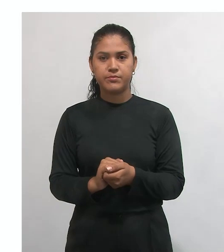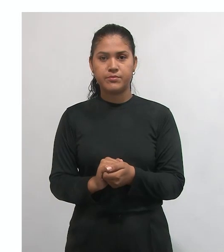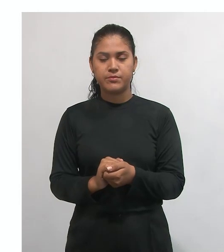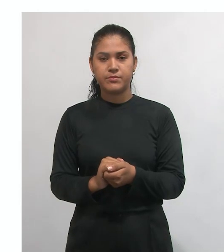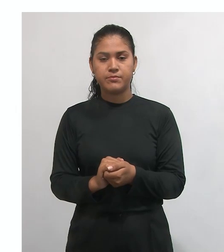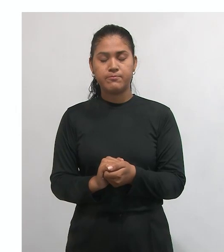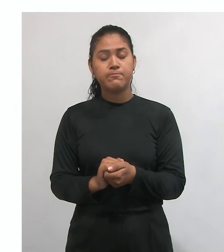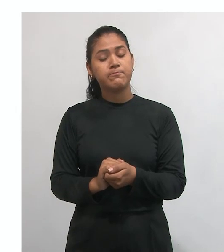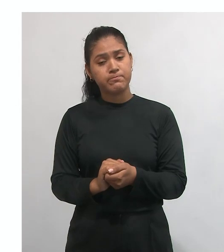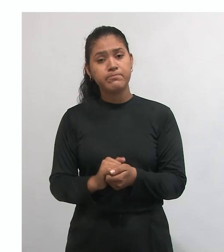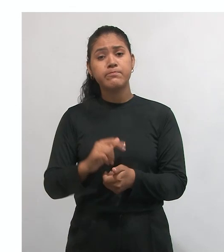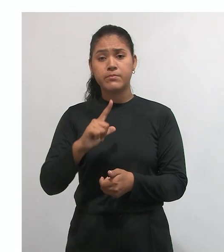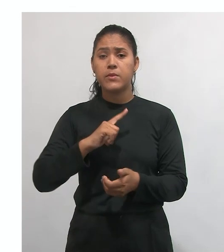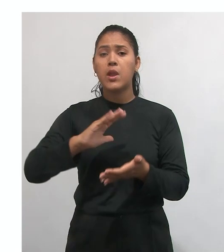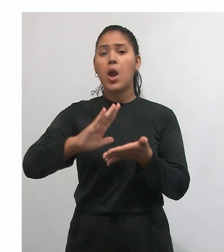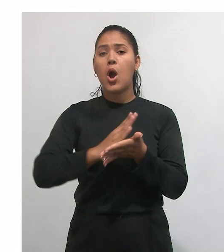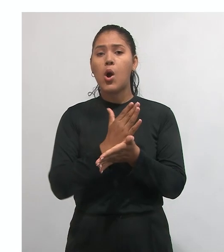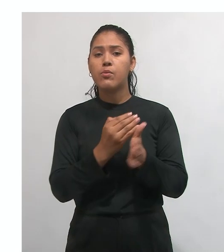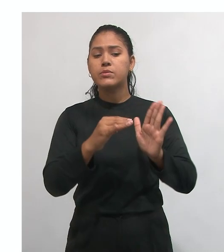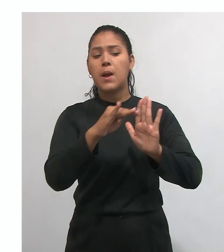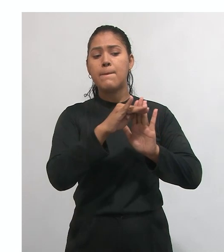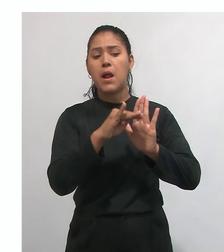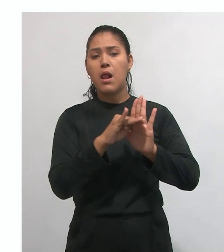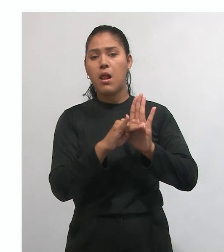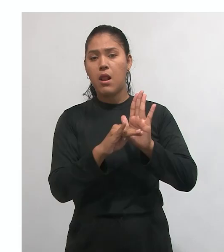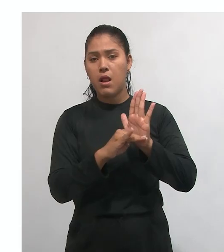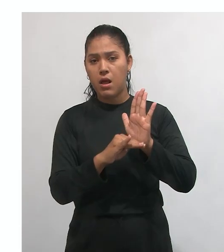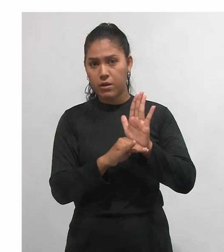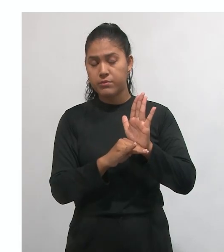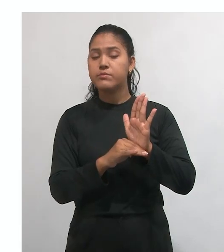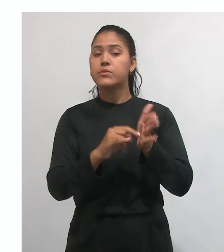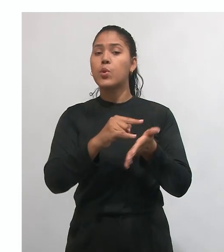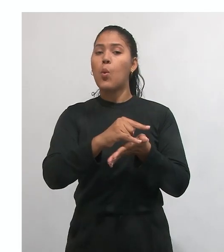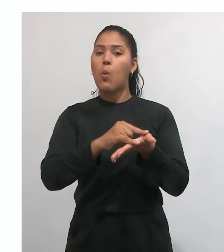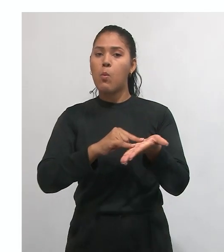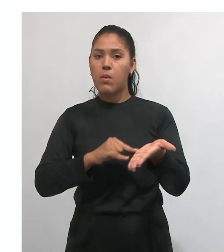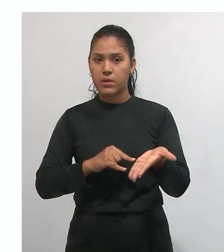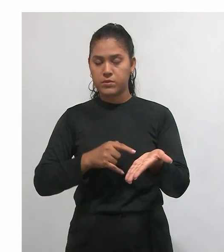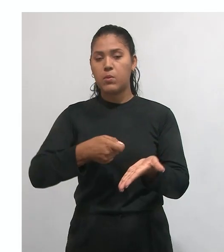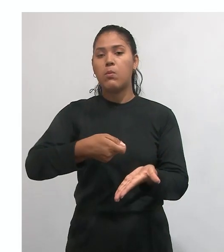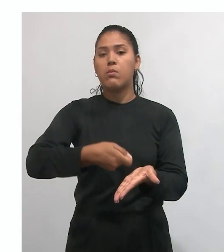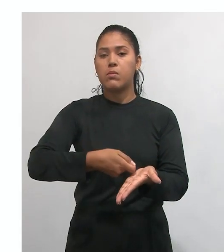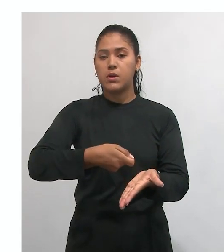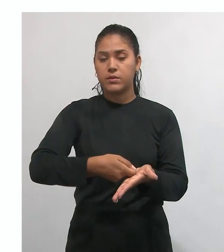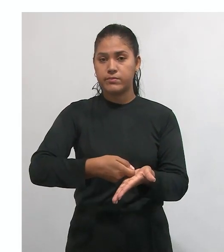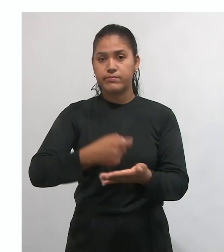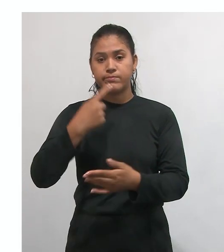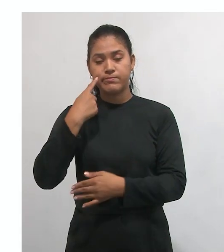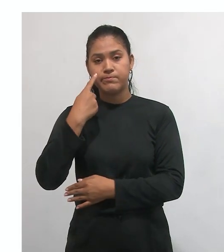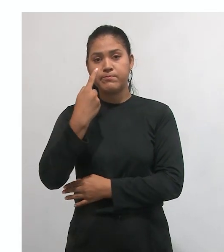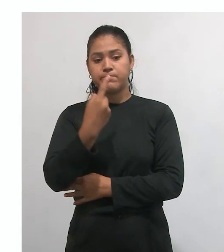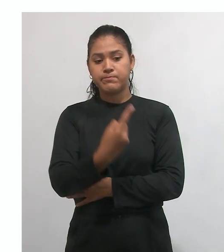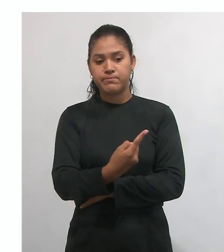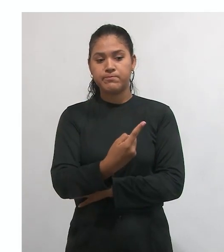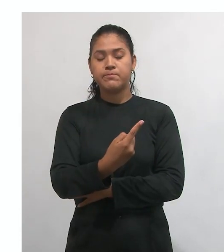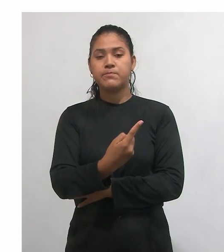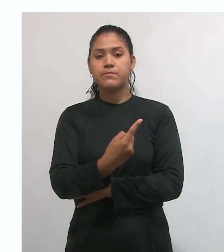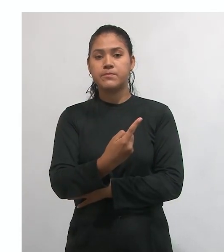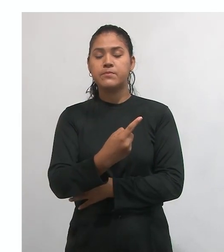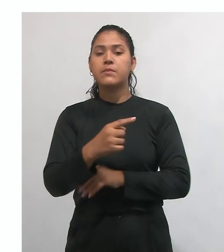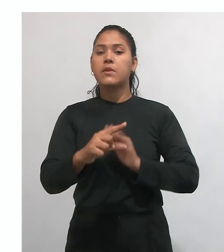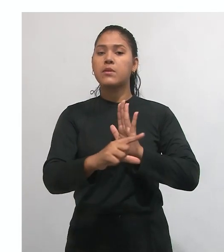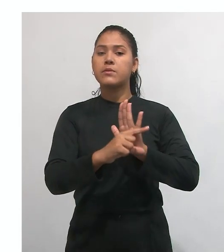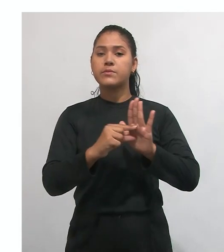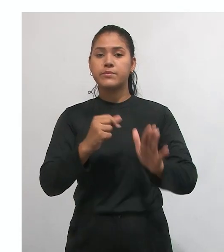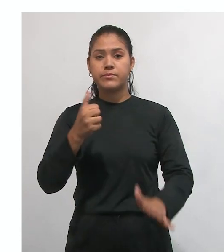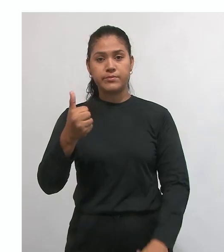temos algumas documentações. E aqui eu quero que vocês observem o